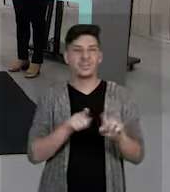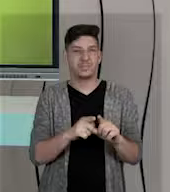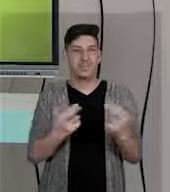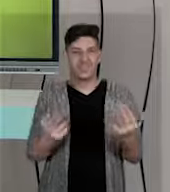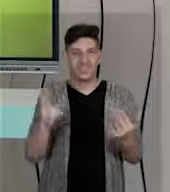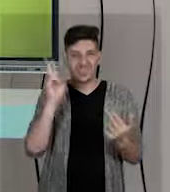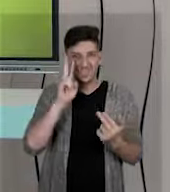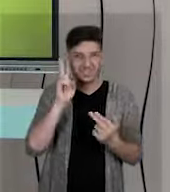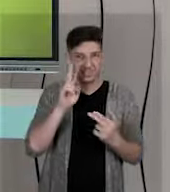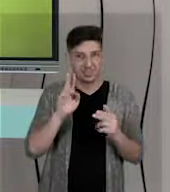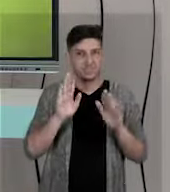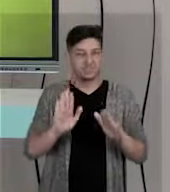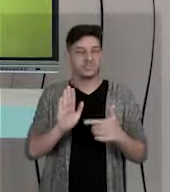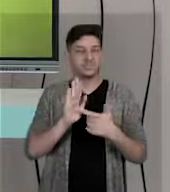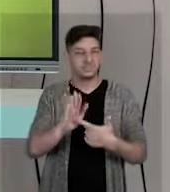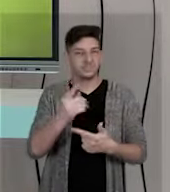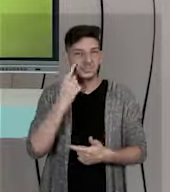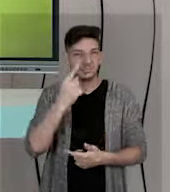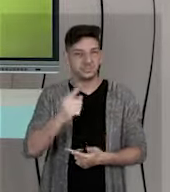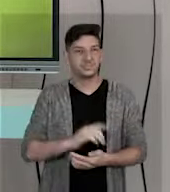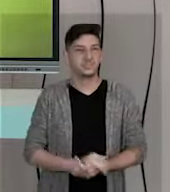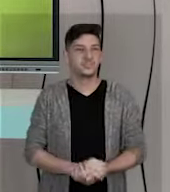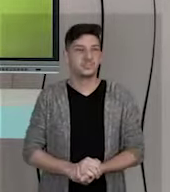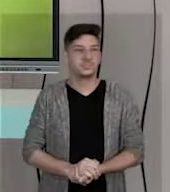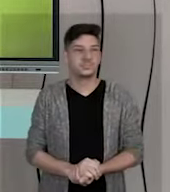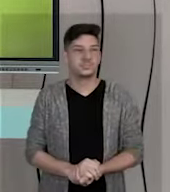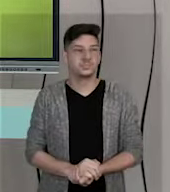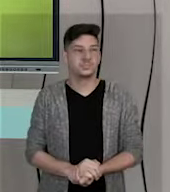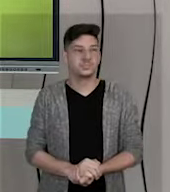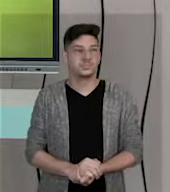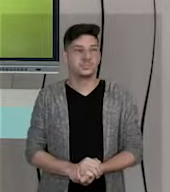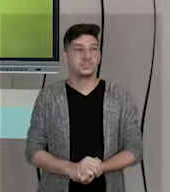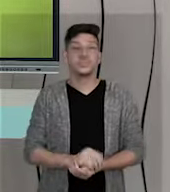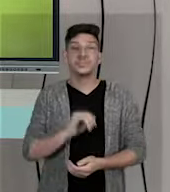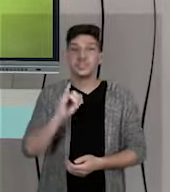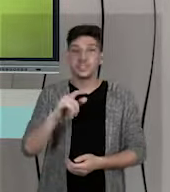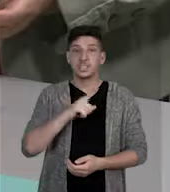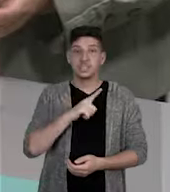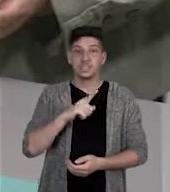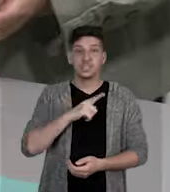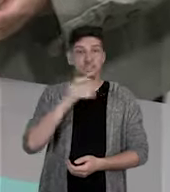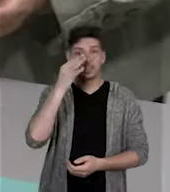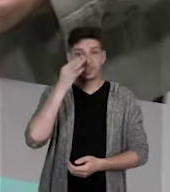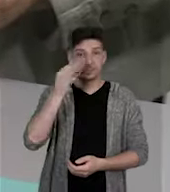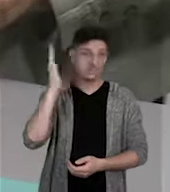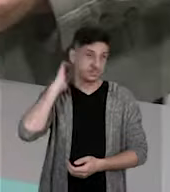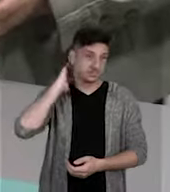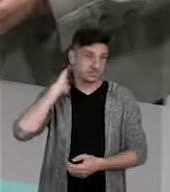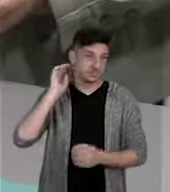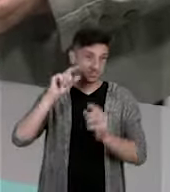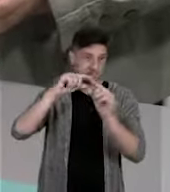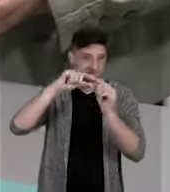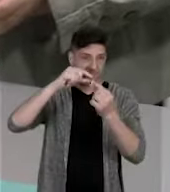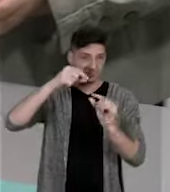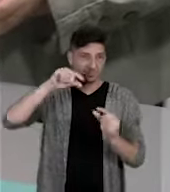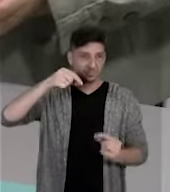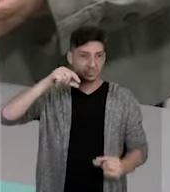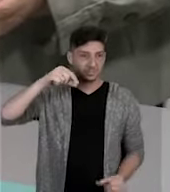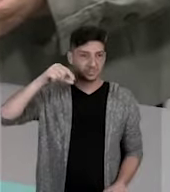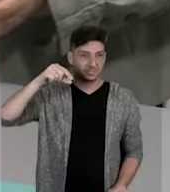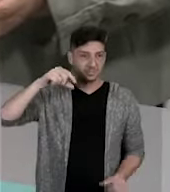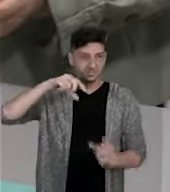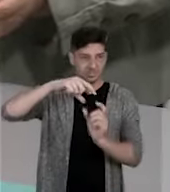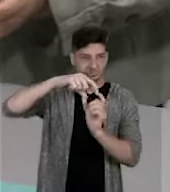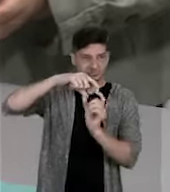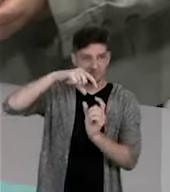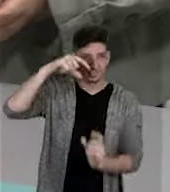que acontece? Quando a gente vai acompanhar o trajeto aqui da medula ao longo, né, da